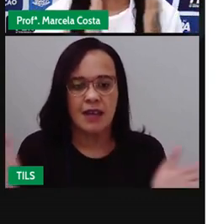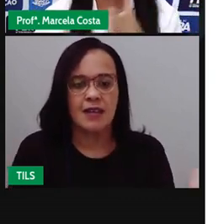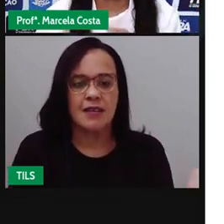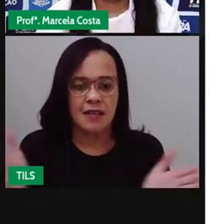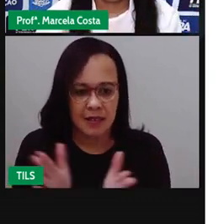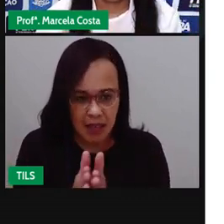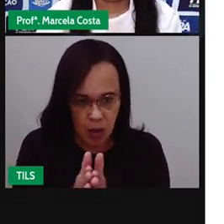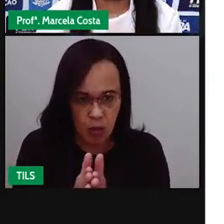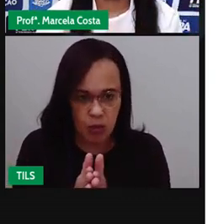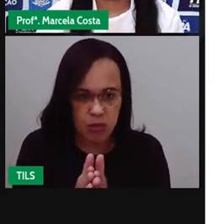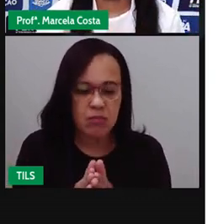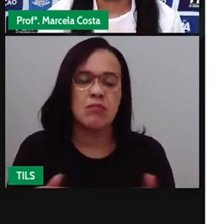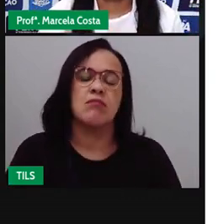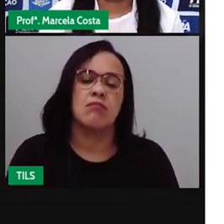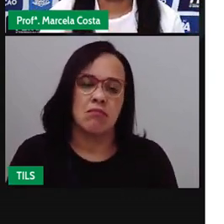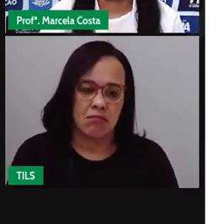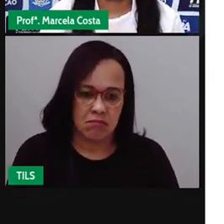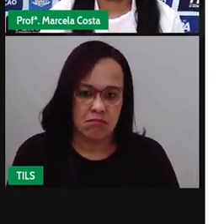Sertão.